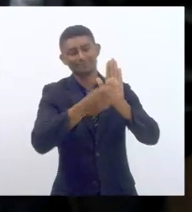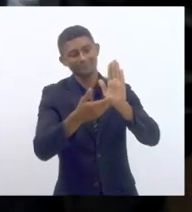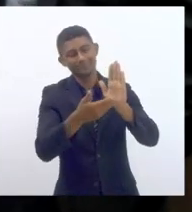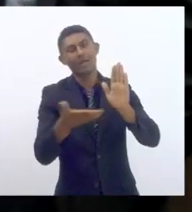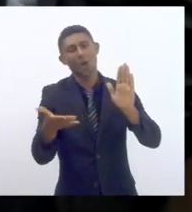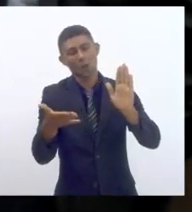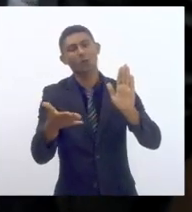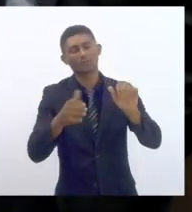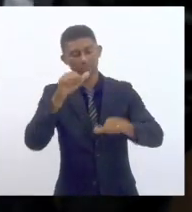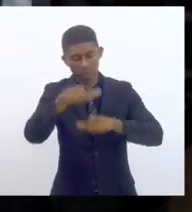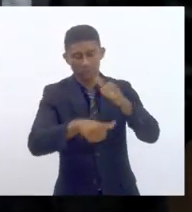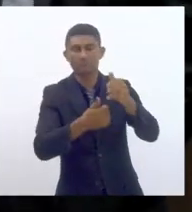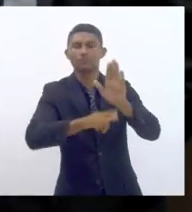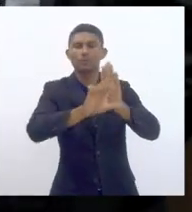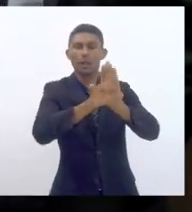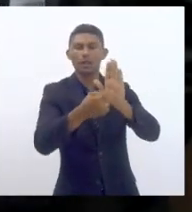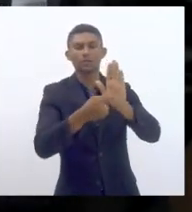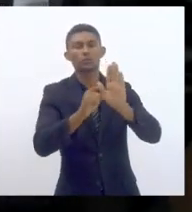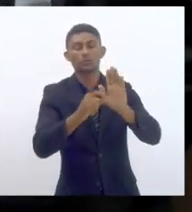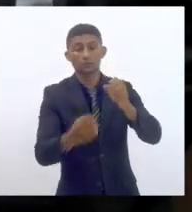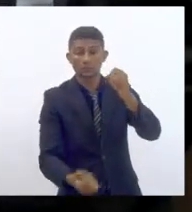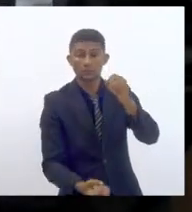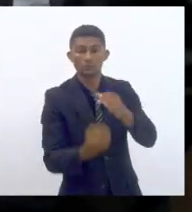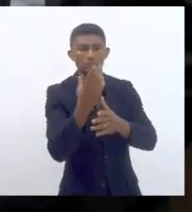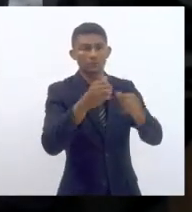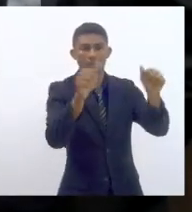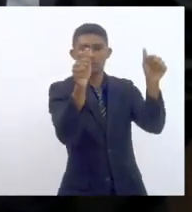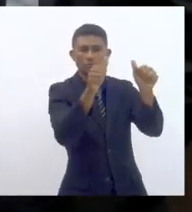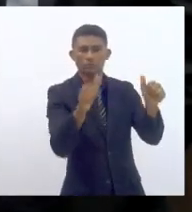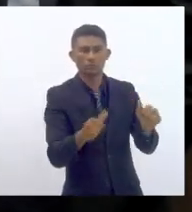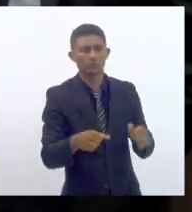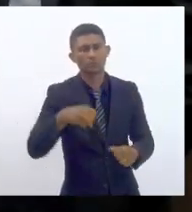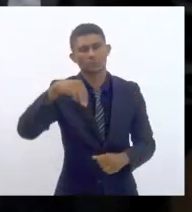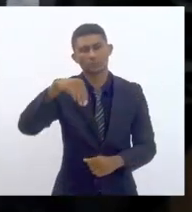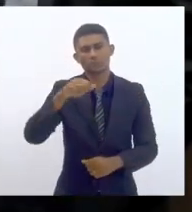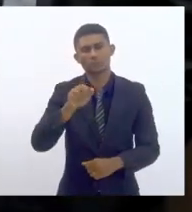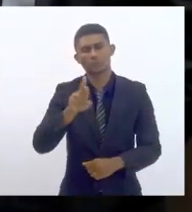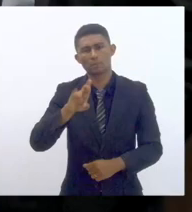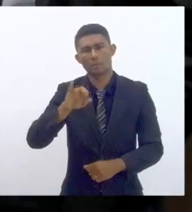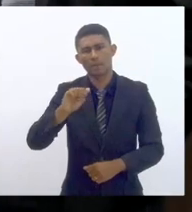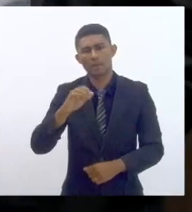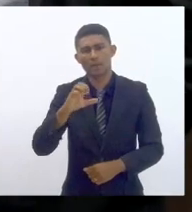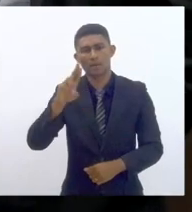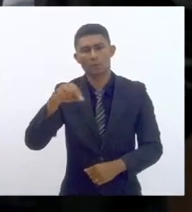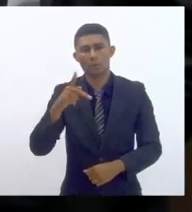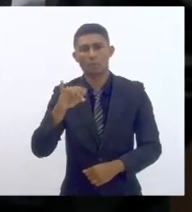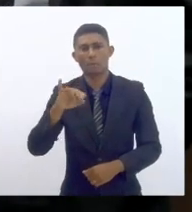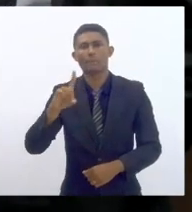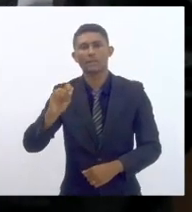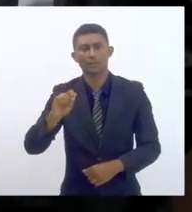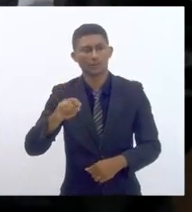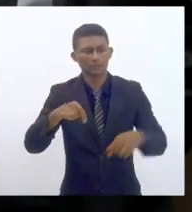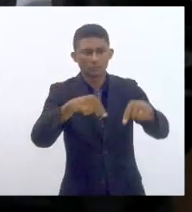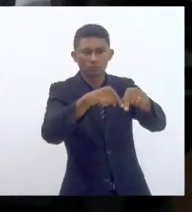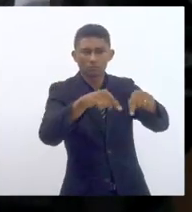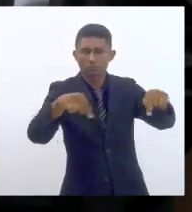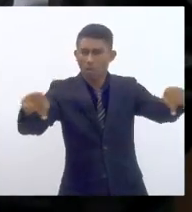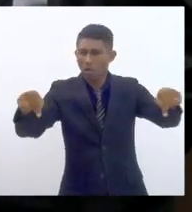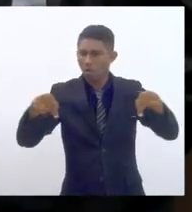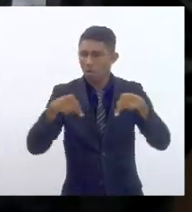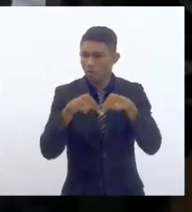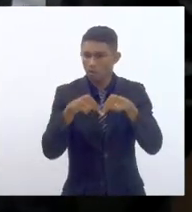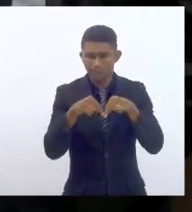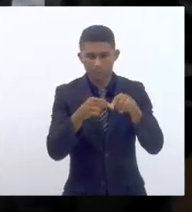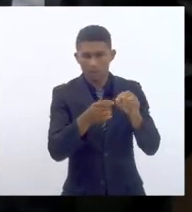lei, que cria o Monumento Natural Maria Cumprida, de 7.800 hectares, não só